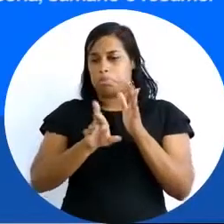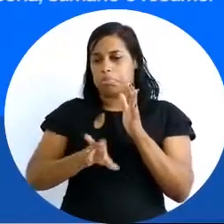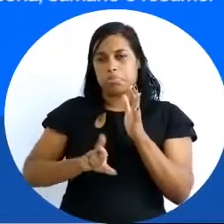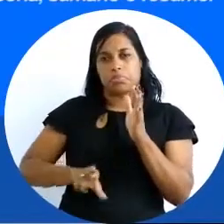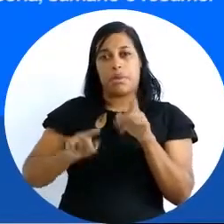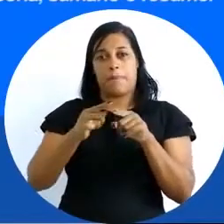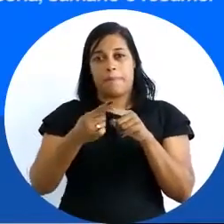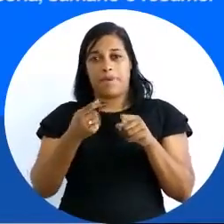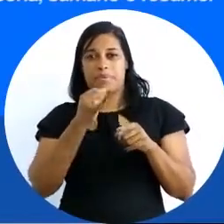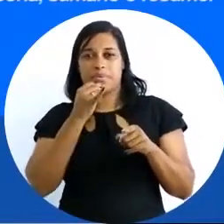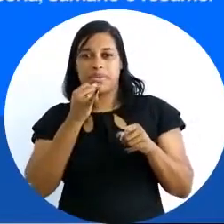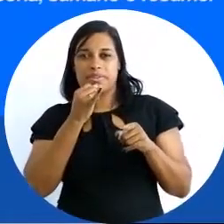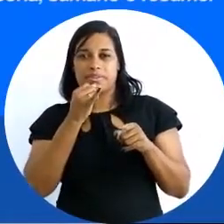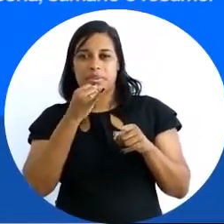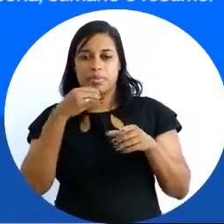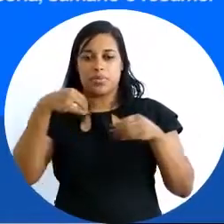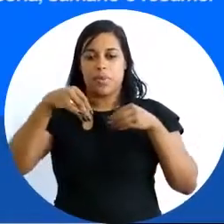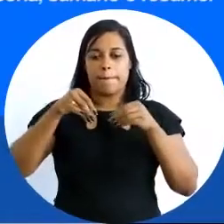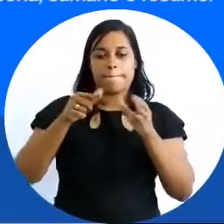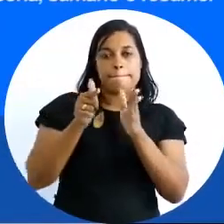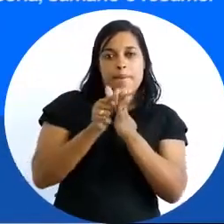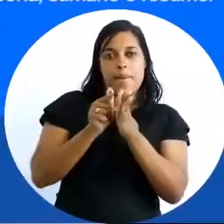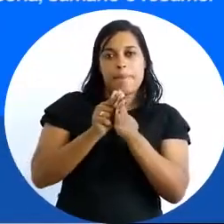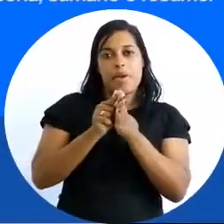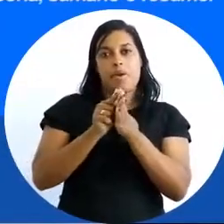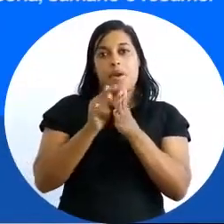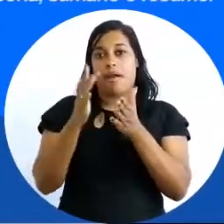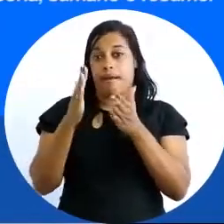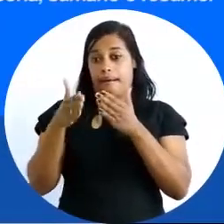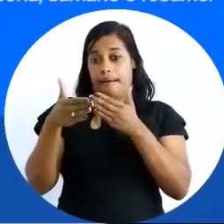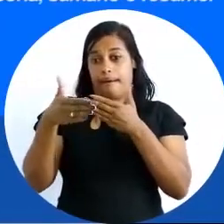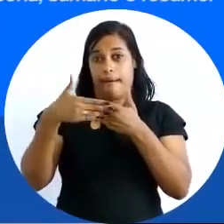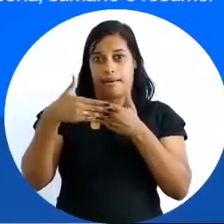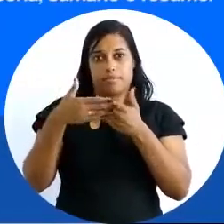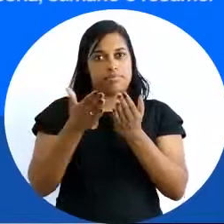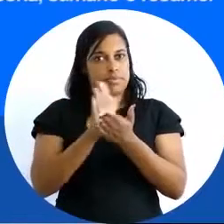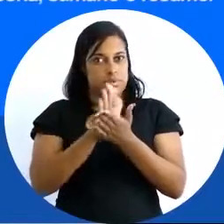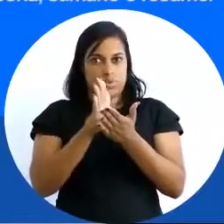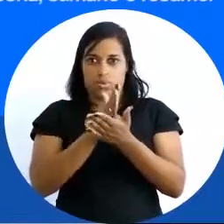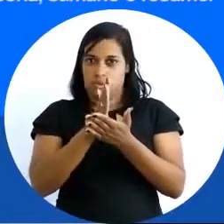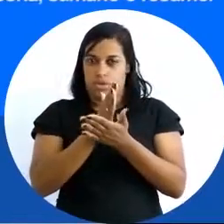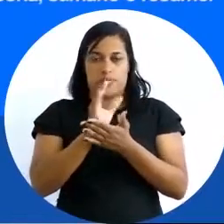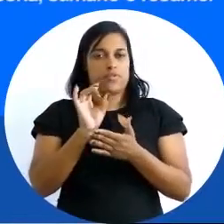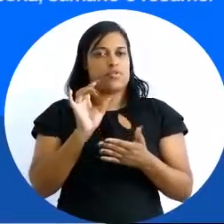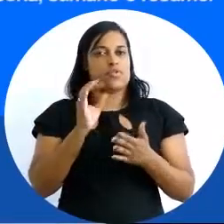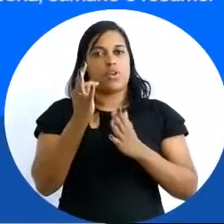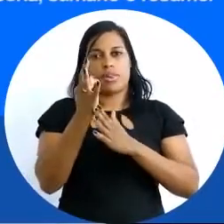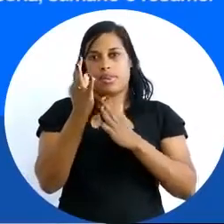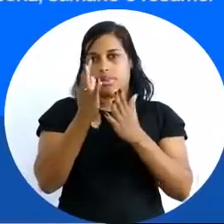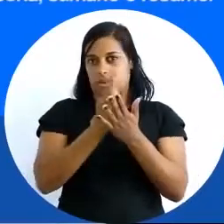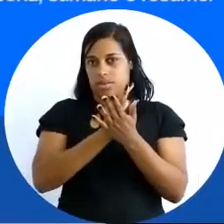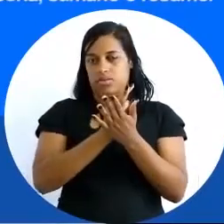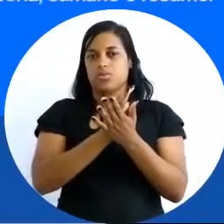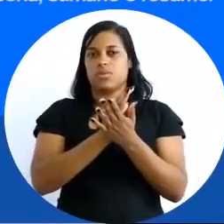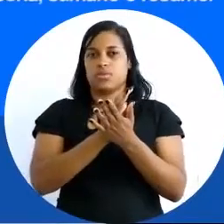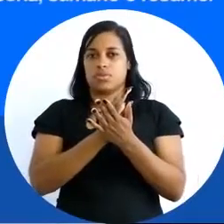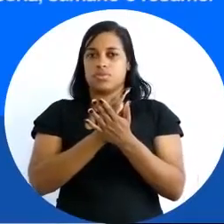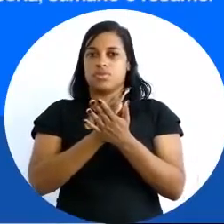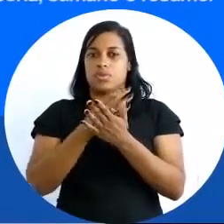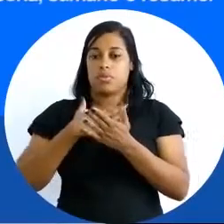Mas folha de rosto, a capa do livro, por exemplo, não vai entrar. Só realmente partes textuais que vão me